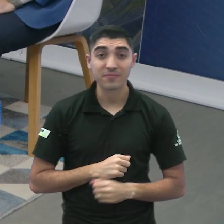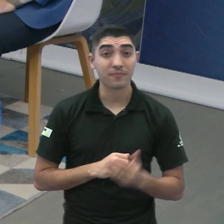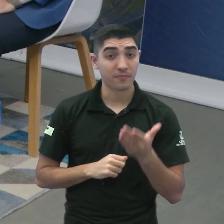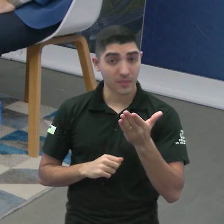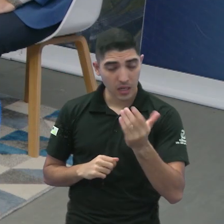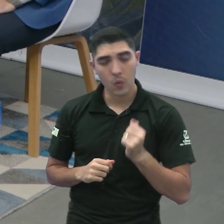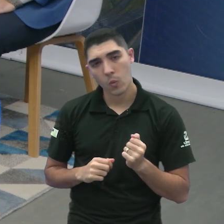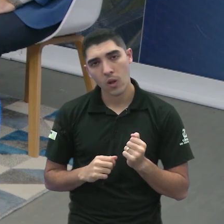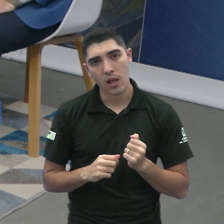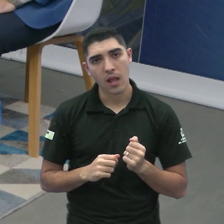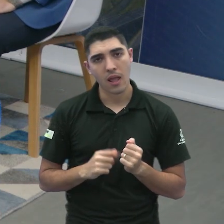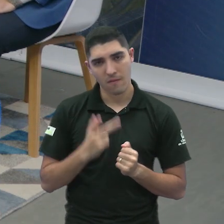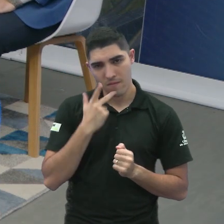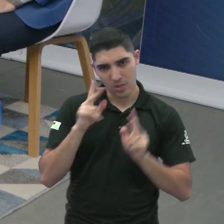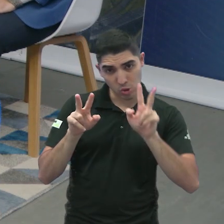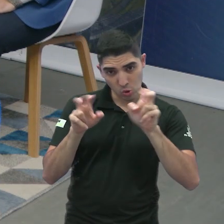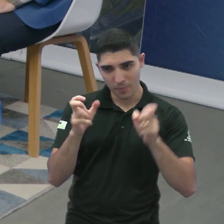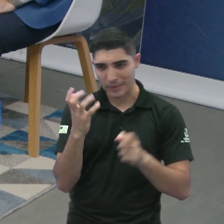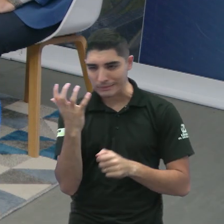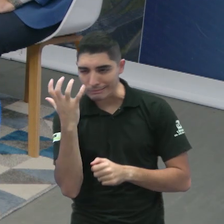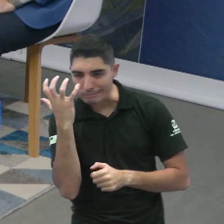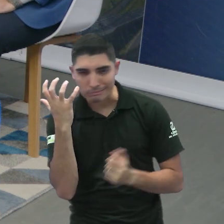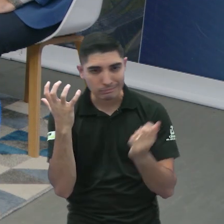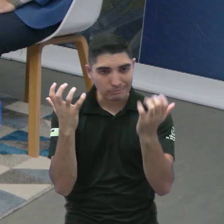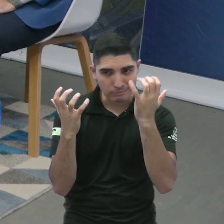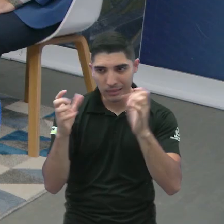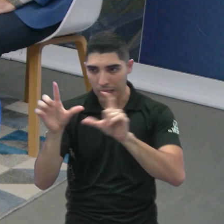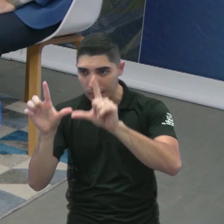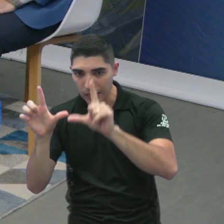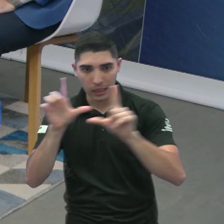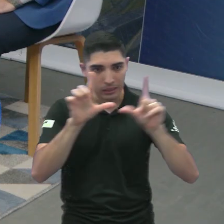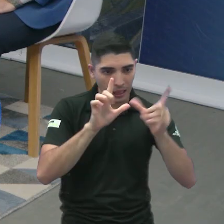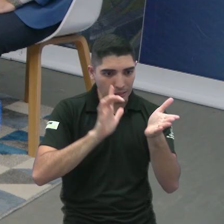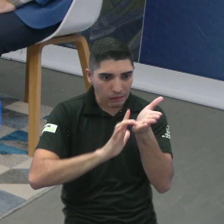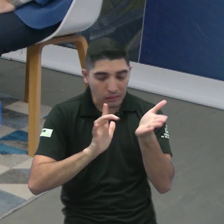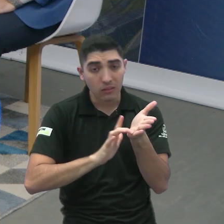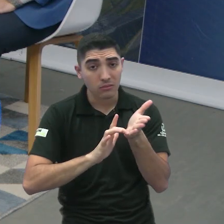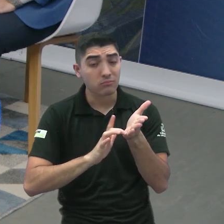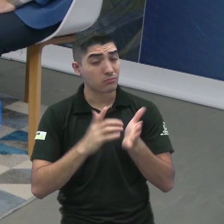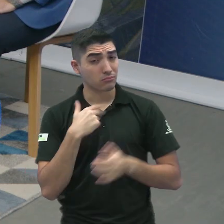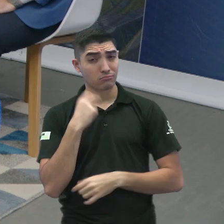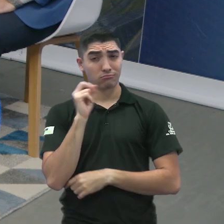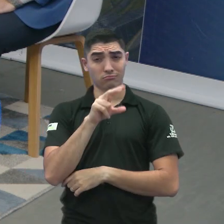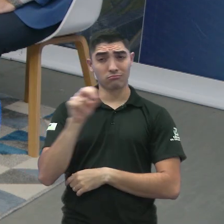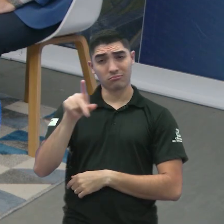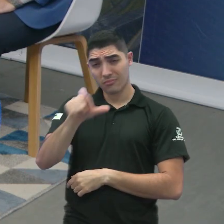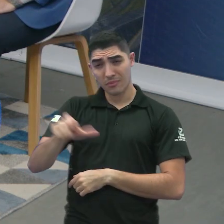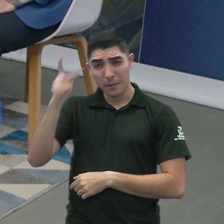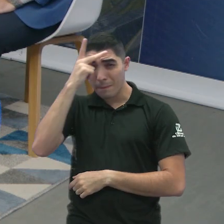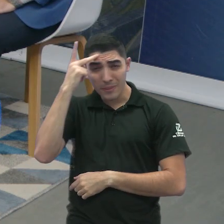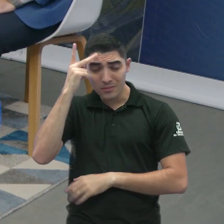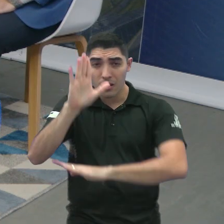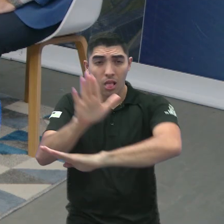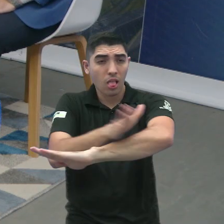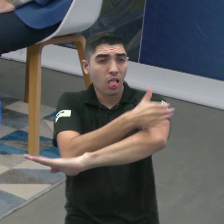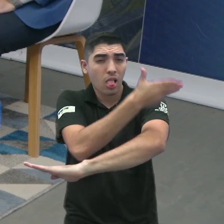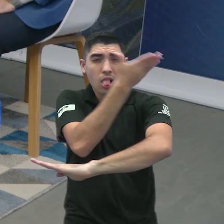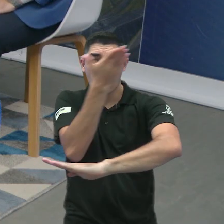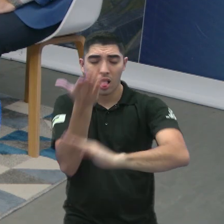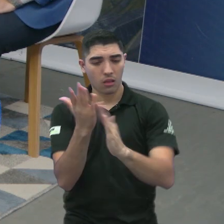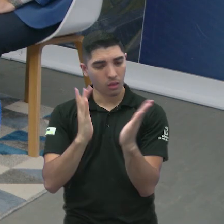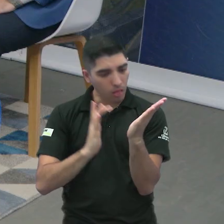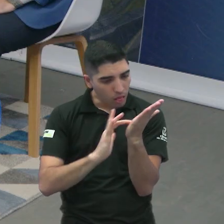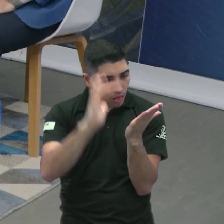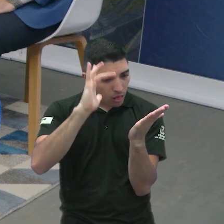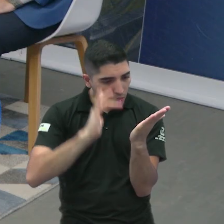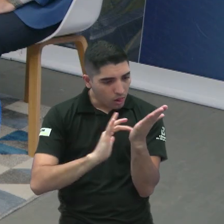essa questão, né, até da questão da tela, da passividade, é muito isso, eu vejo, né, assim, pessoas ficam o dia inteiro